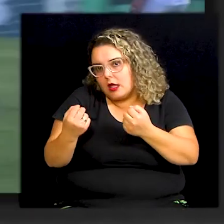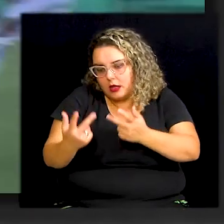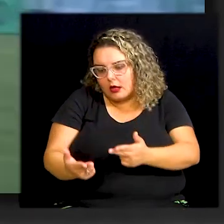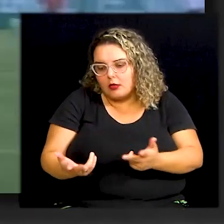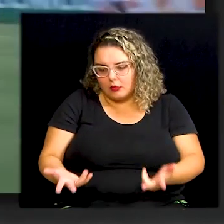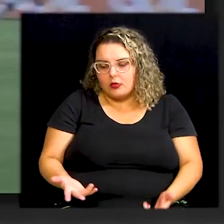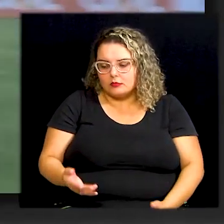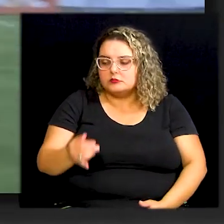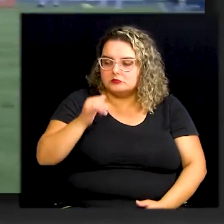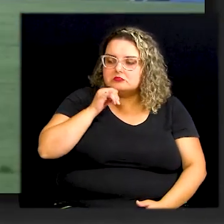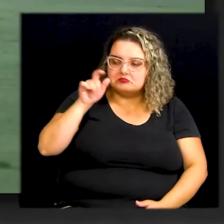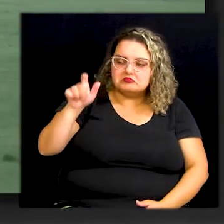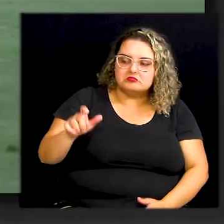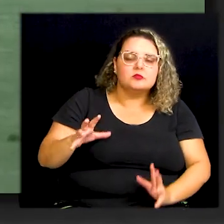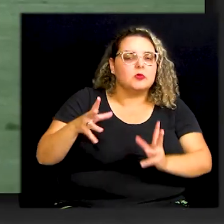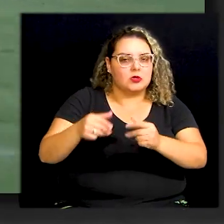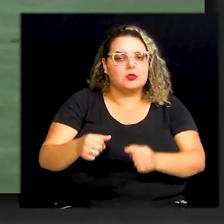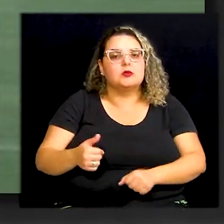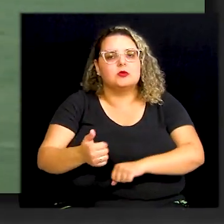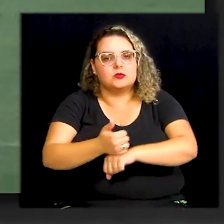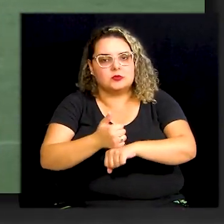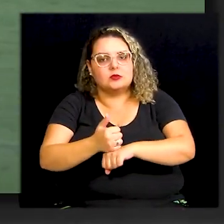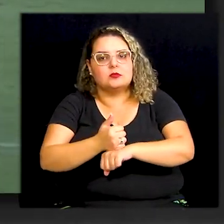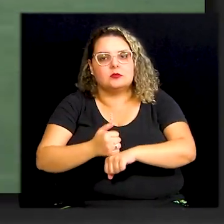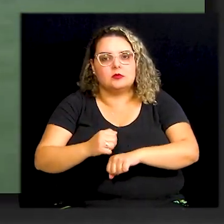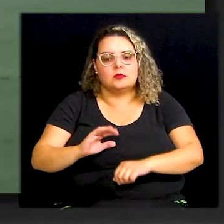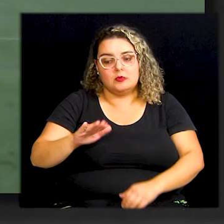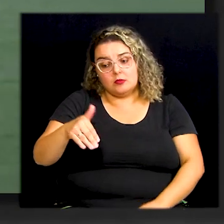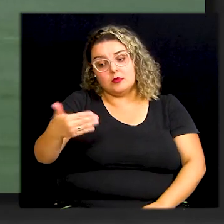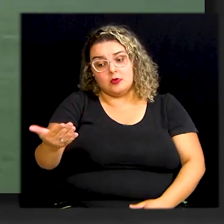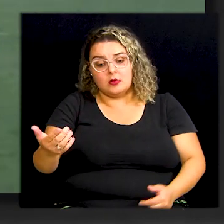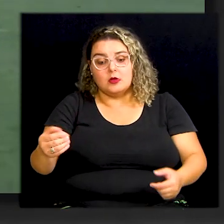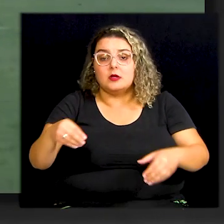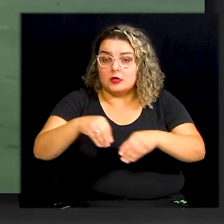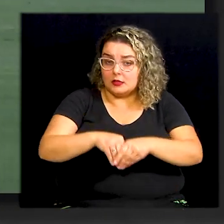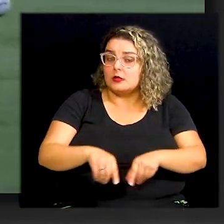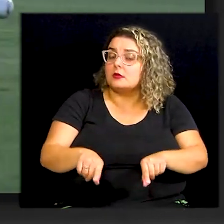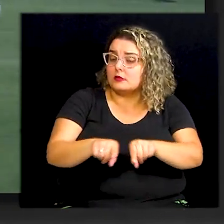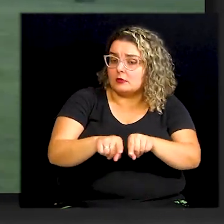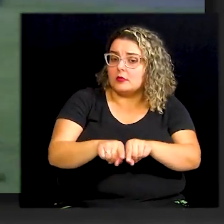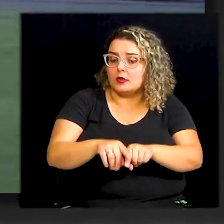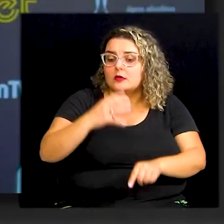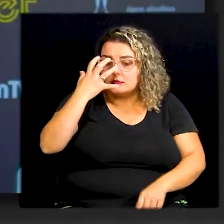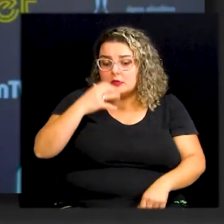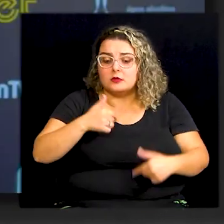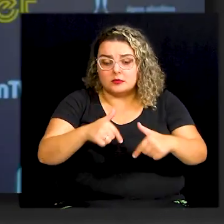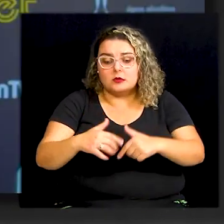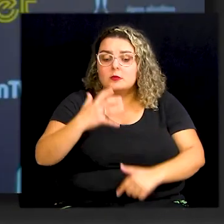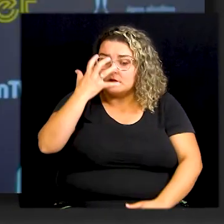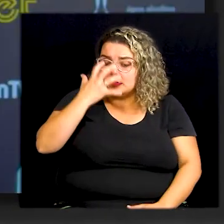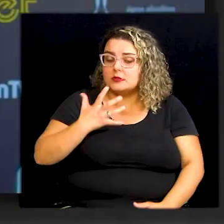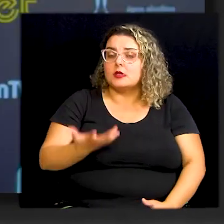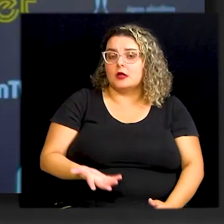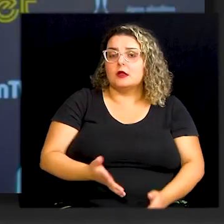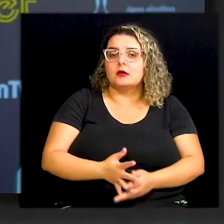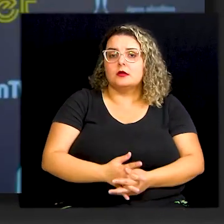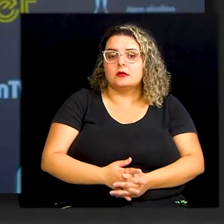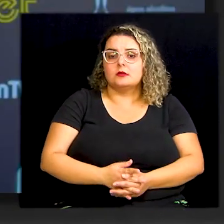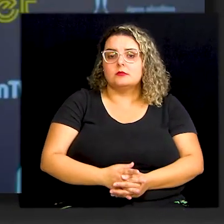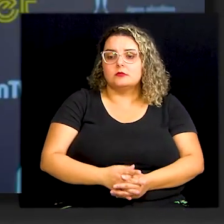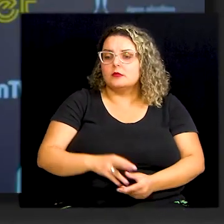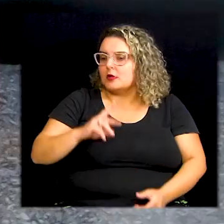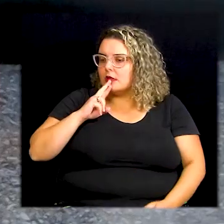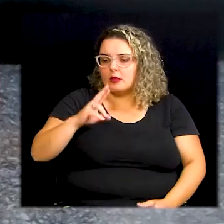eu vejo assim como exemplo para todos os jogadores extra campo e dentro de campo também. É um cara sério, que trabalha sério